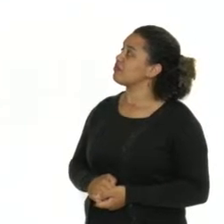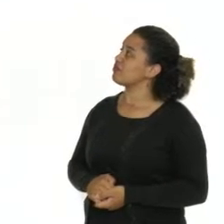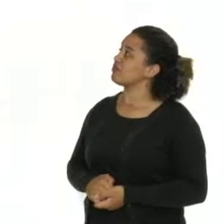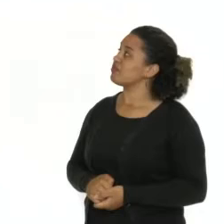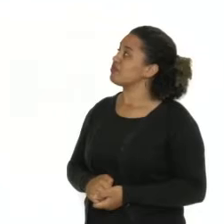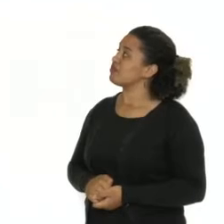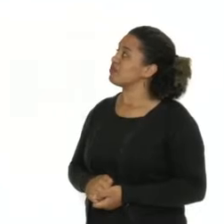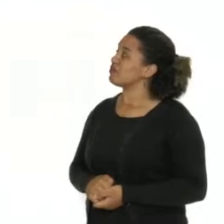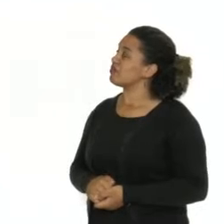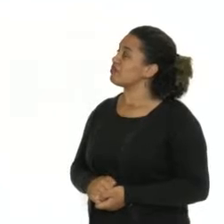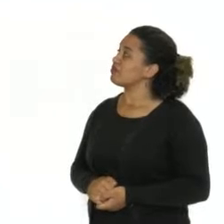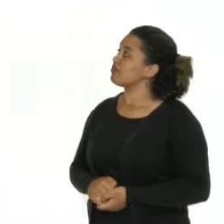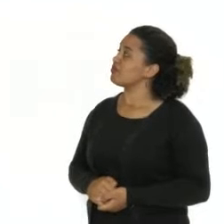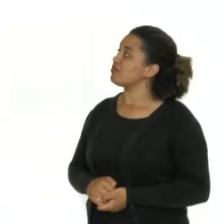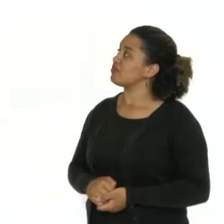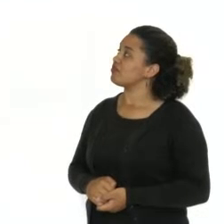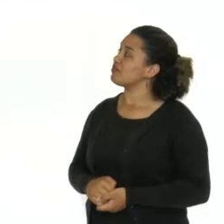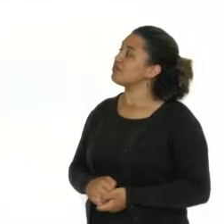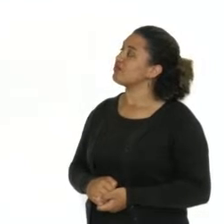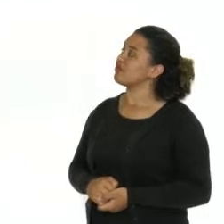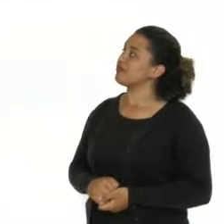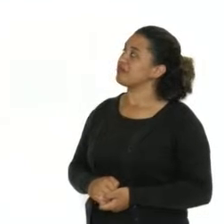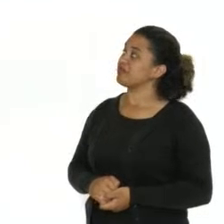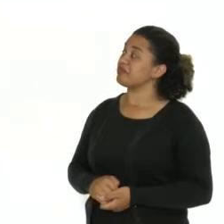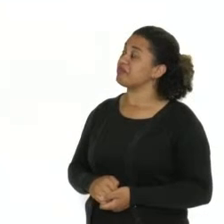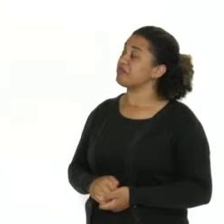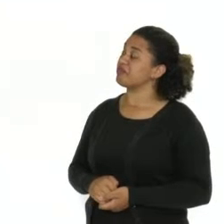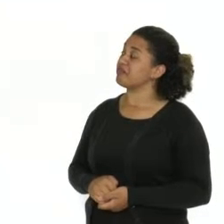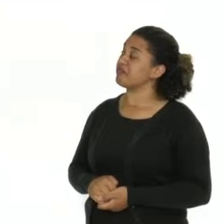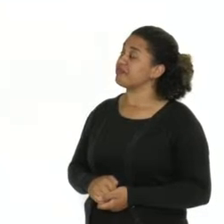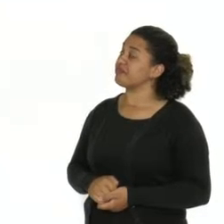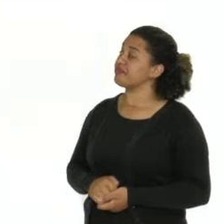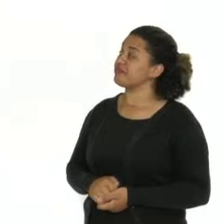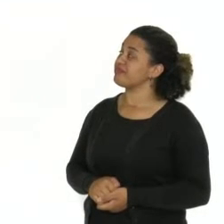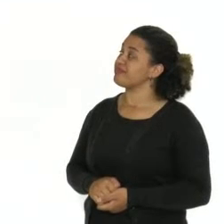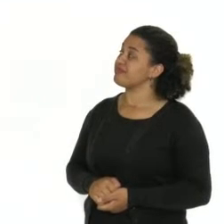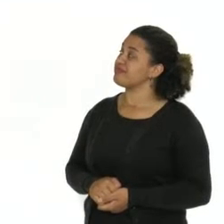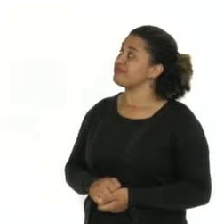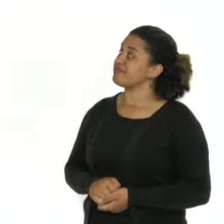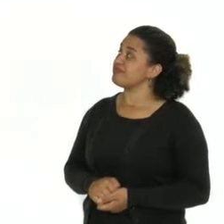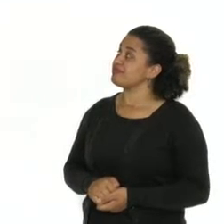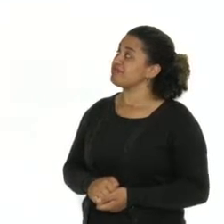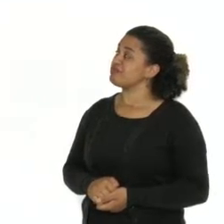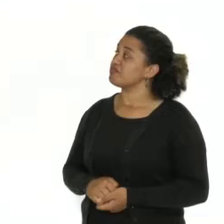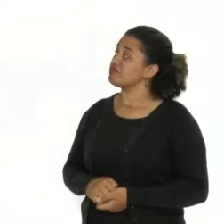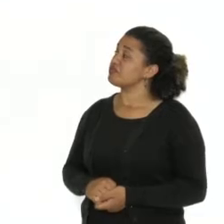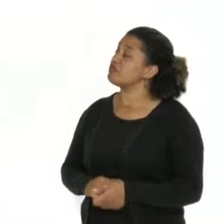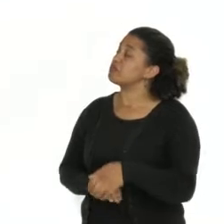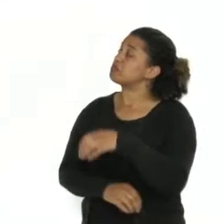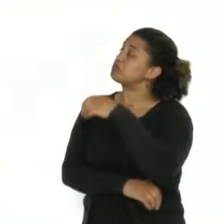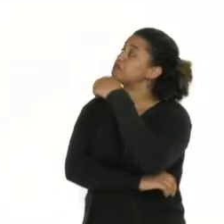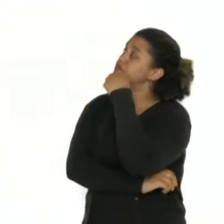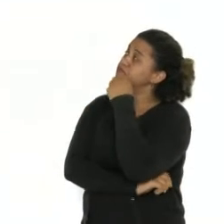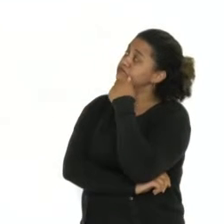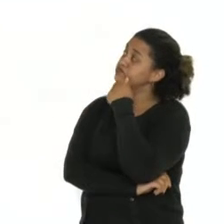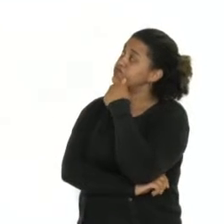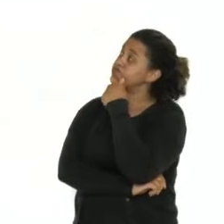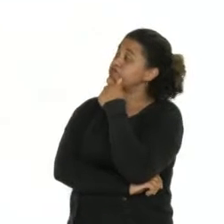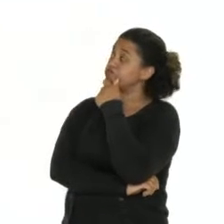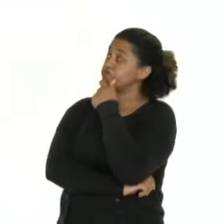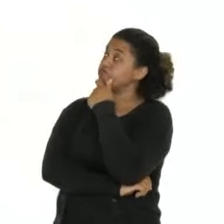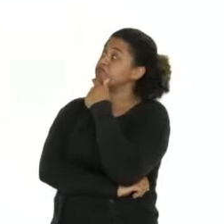continuasse escrevendo, produzindo poemas ligados à sua história e aos ambientes em que foi criada, se dizia mais doceira